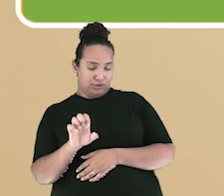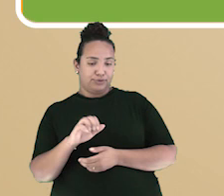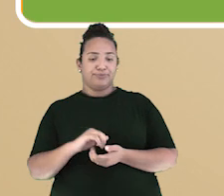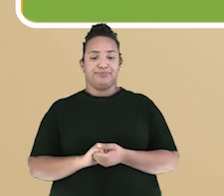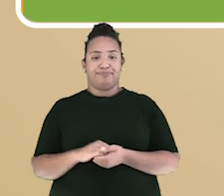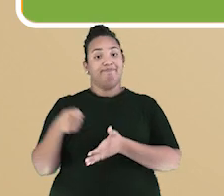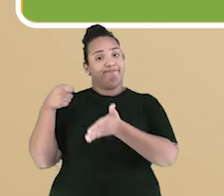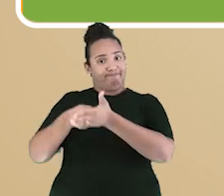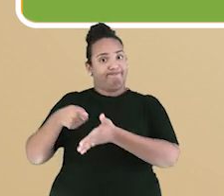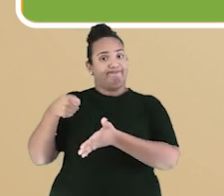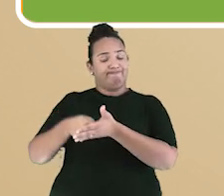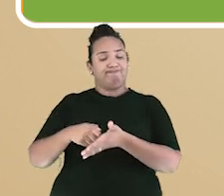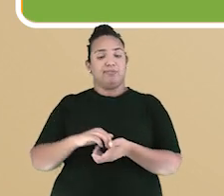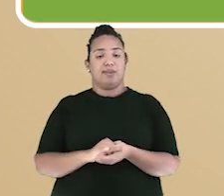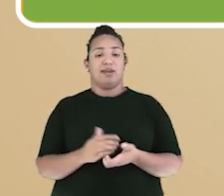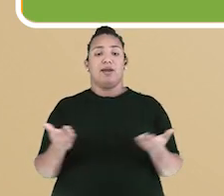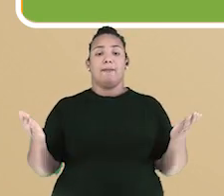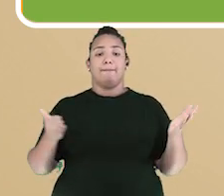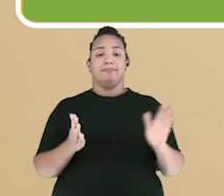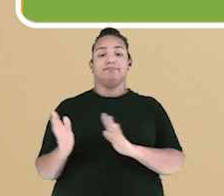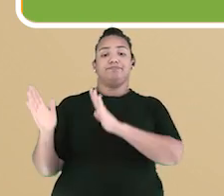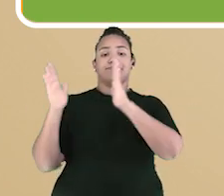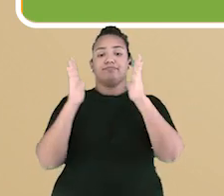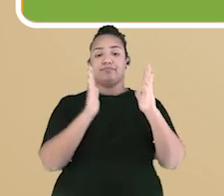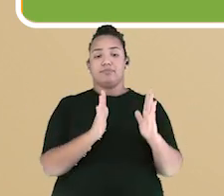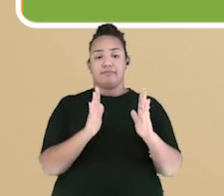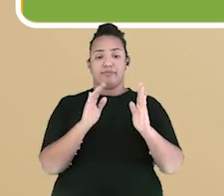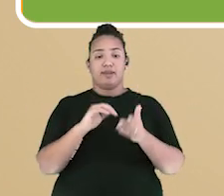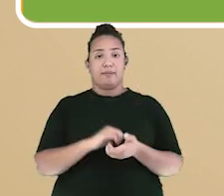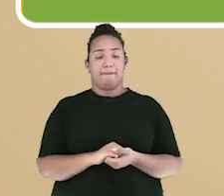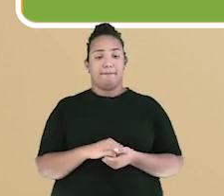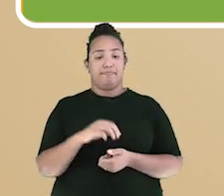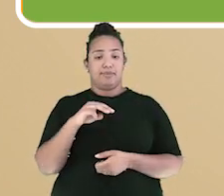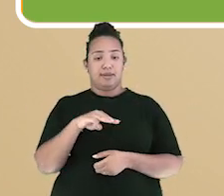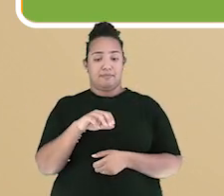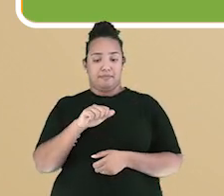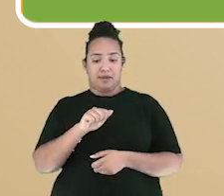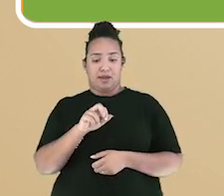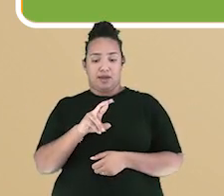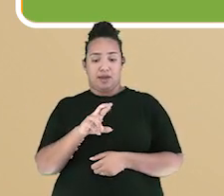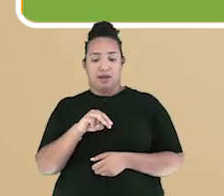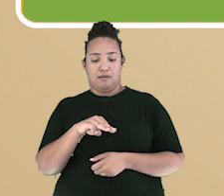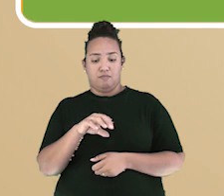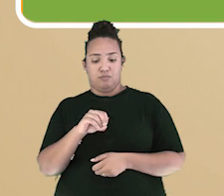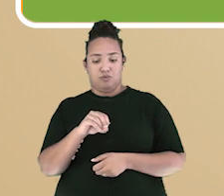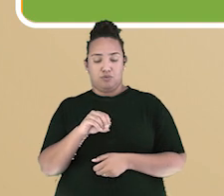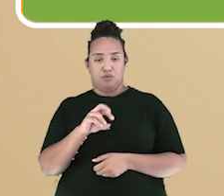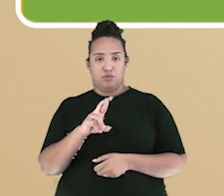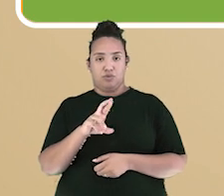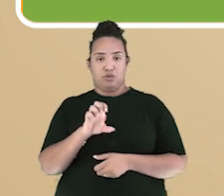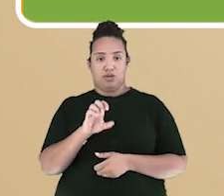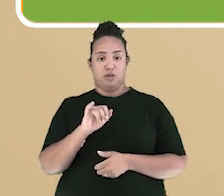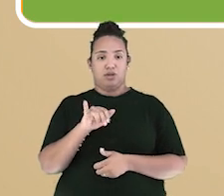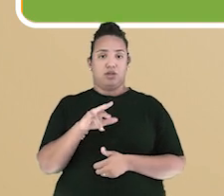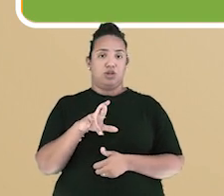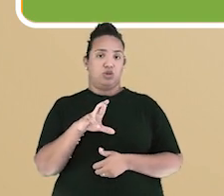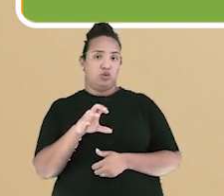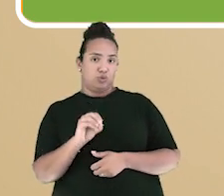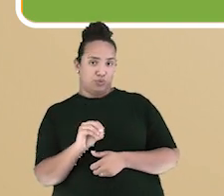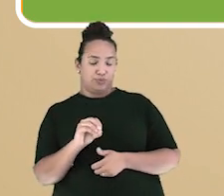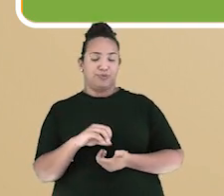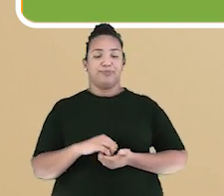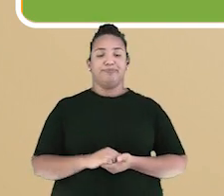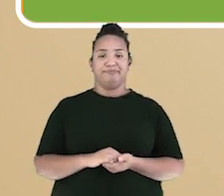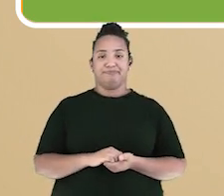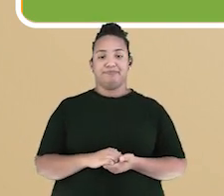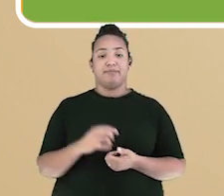o nosso marmoreiro, que para quem não sabe, é o profissional que trabalha pedras de mármore, normalmente utilizando instrumentos cortantes